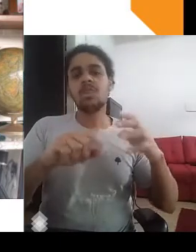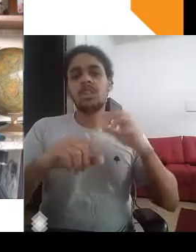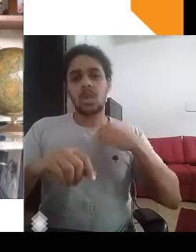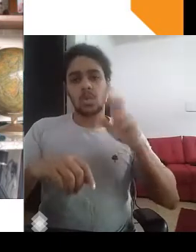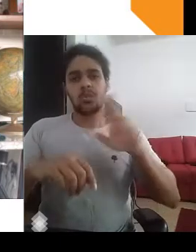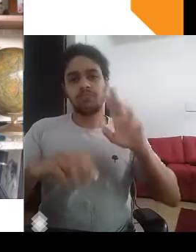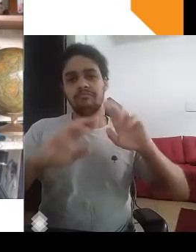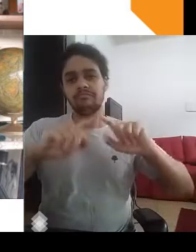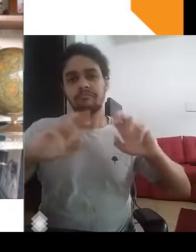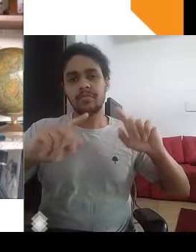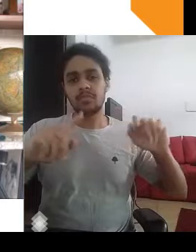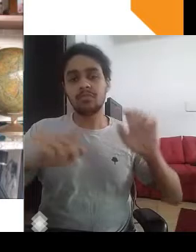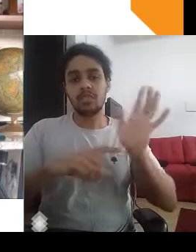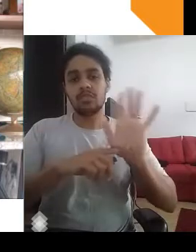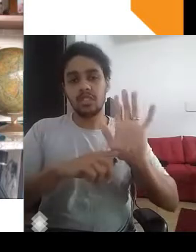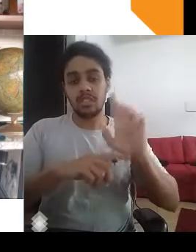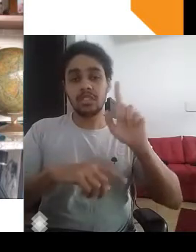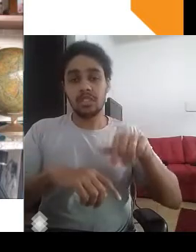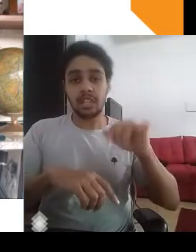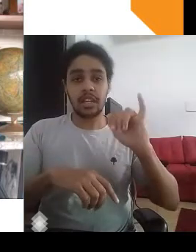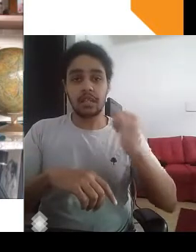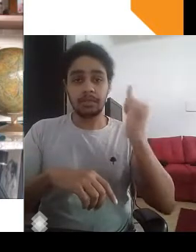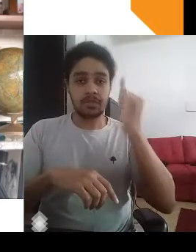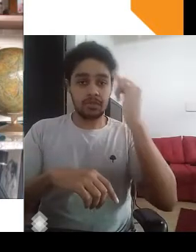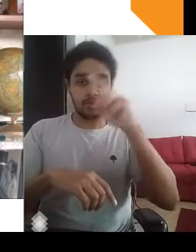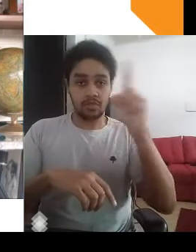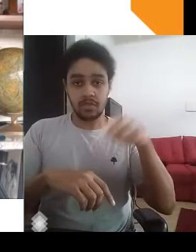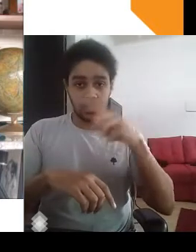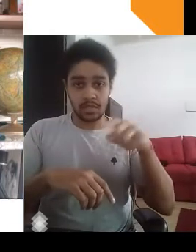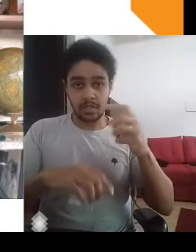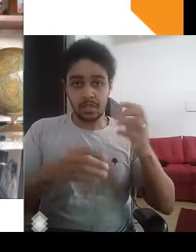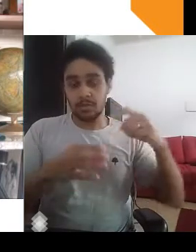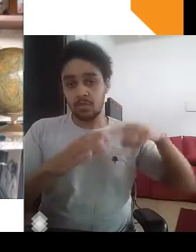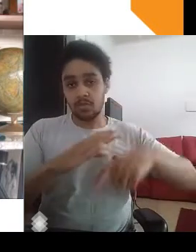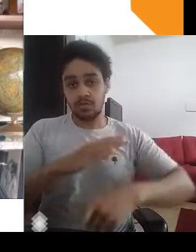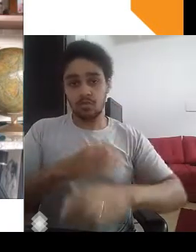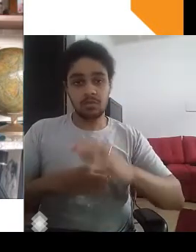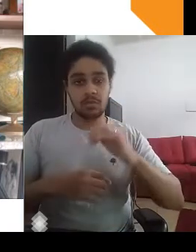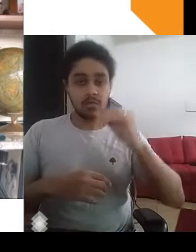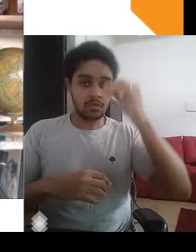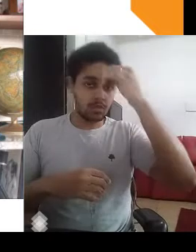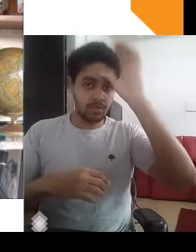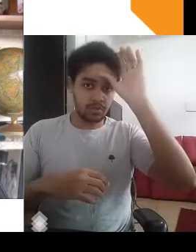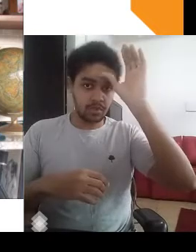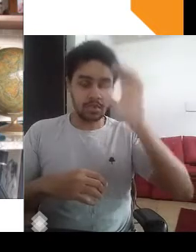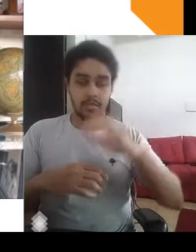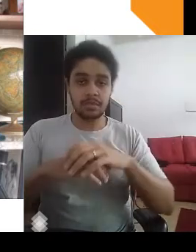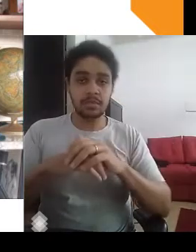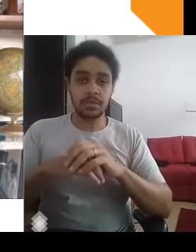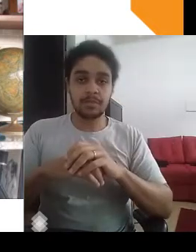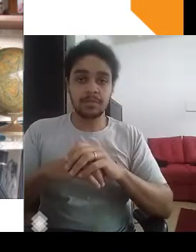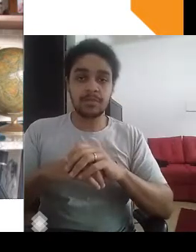polarização, que foram termos que eu utilizei aqui no vídeo e que são importantes para vocês aprofundarem o conhecimento sobre